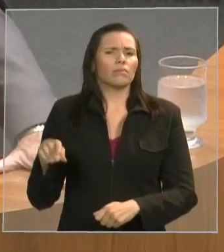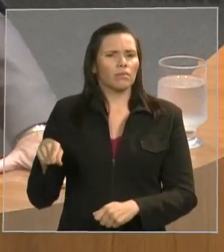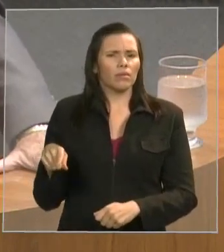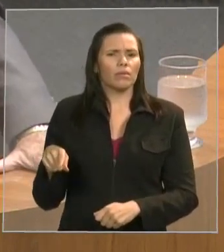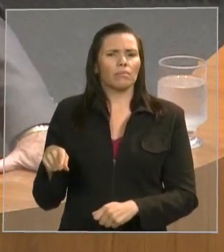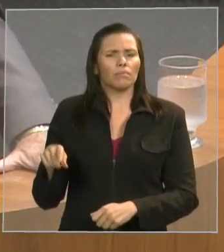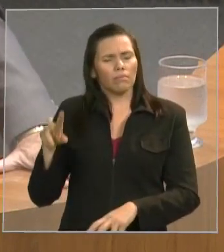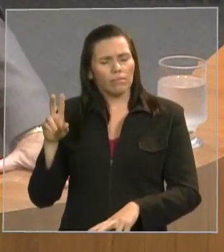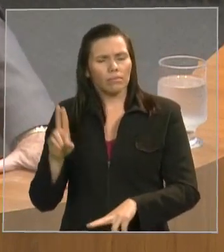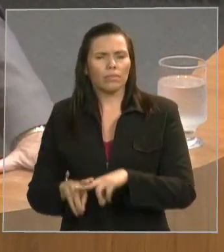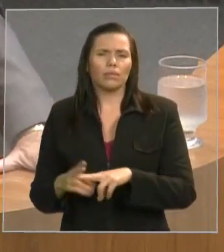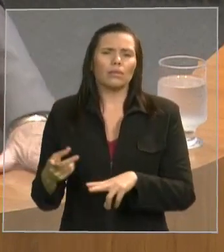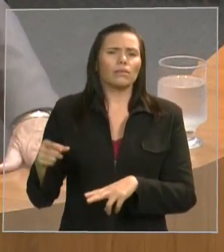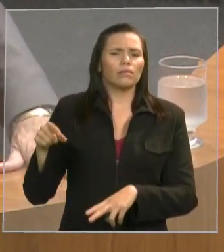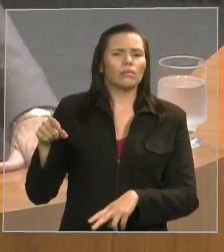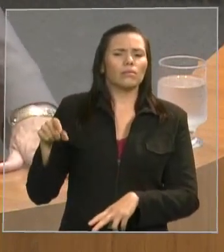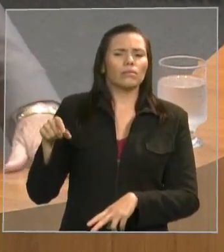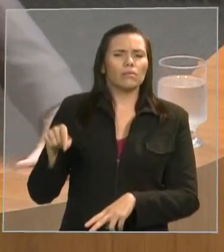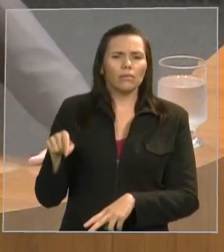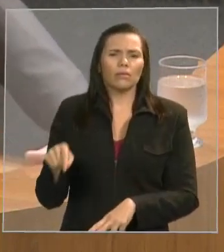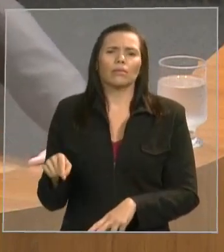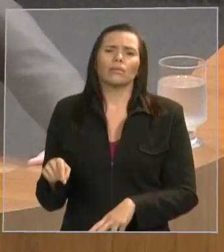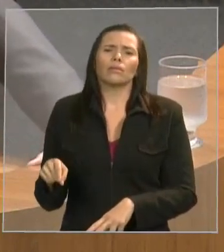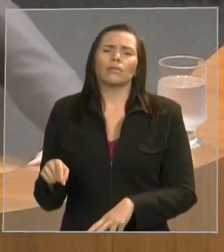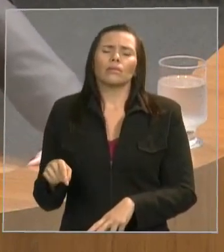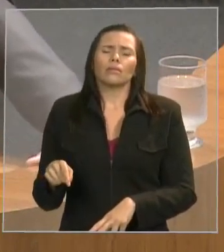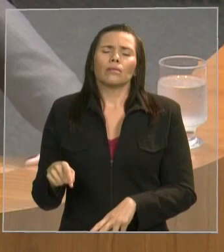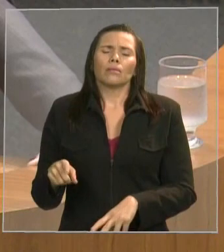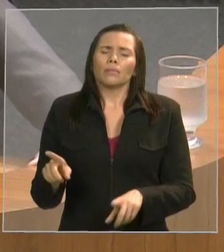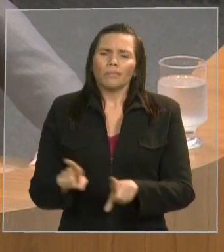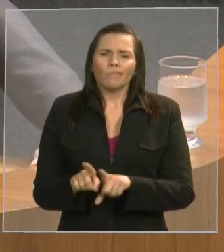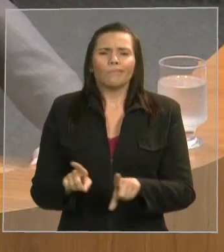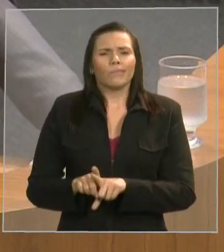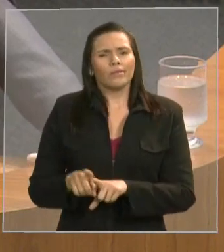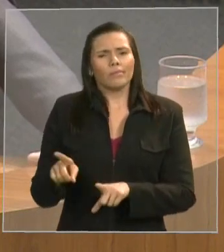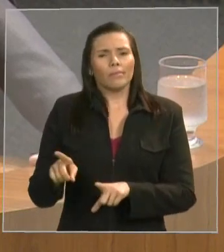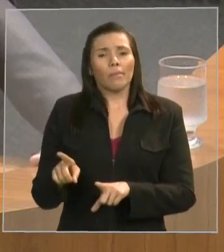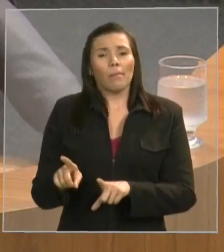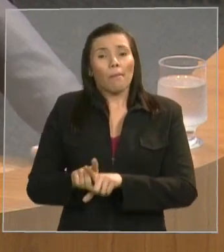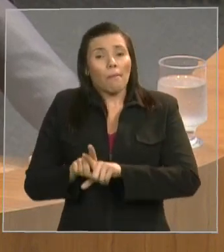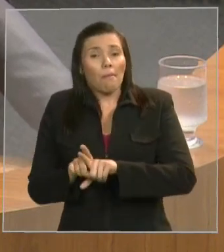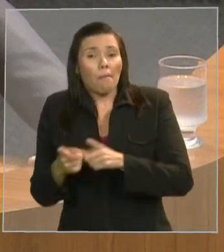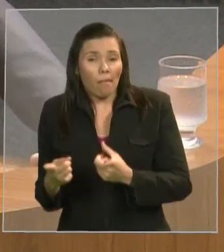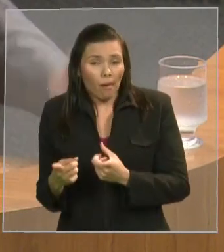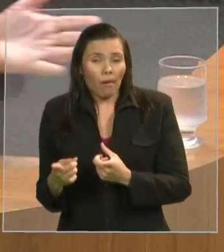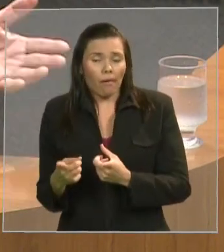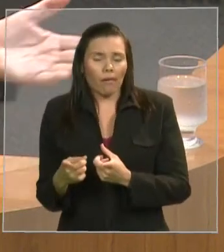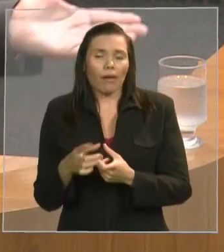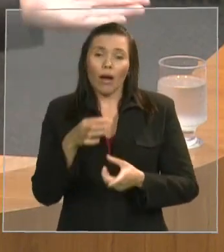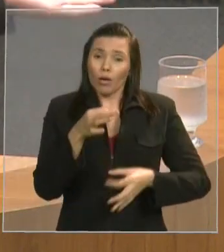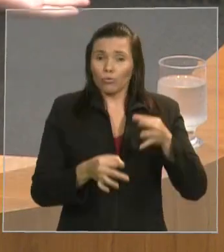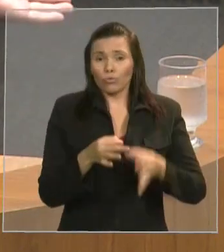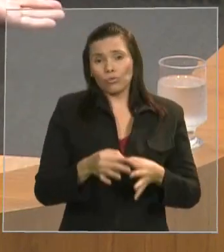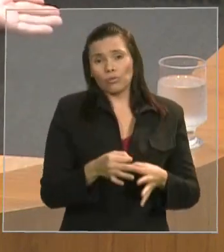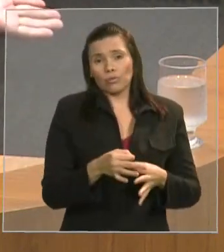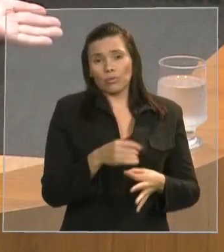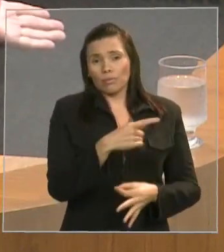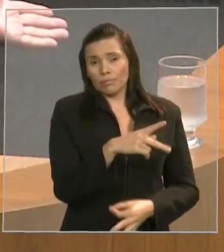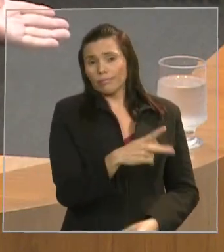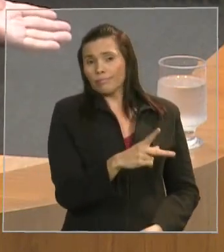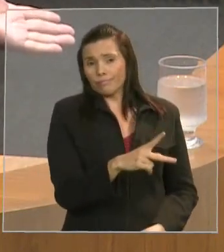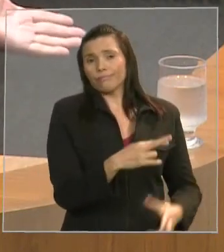presidente do inquérito, não mandou prender o delegado em flagrante? Não prendeu, porque se o